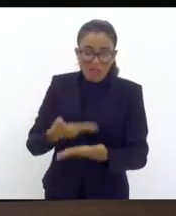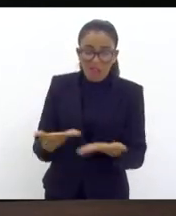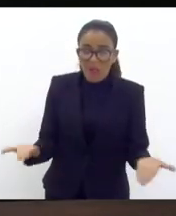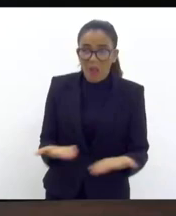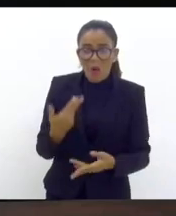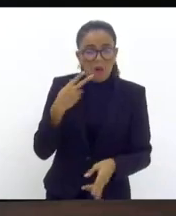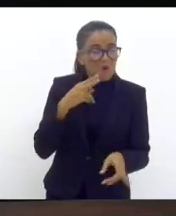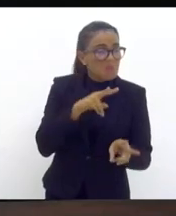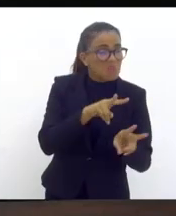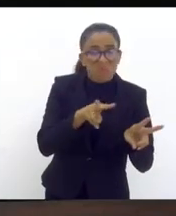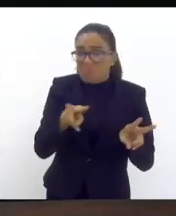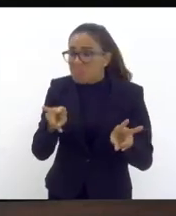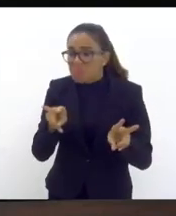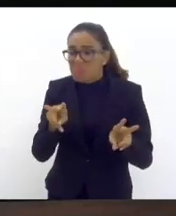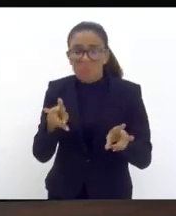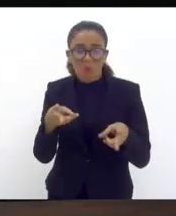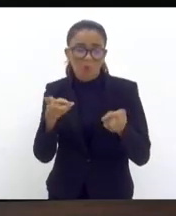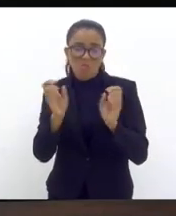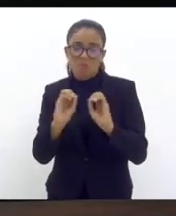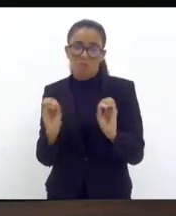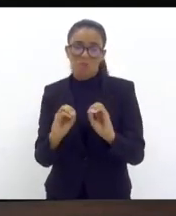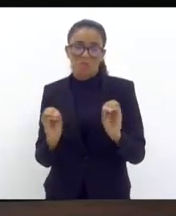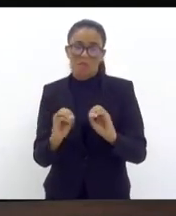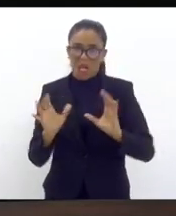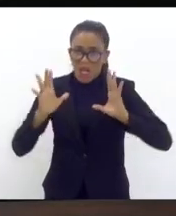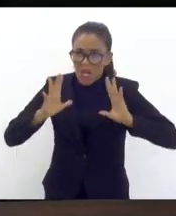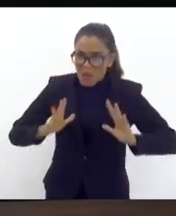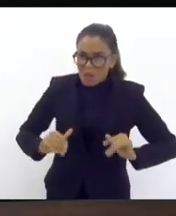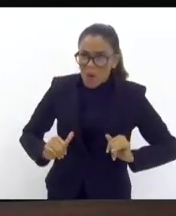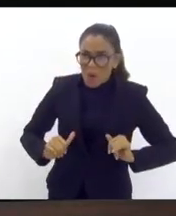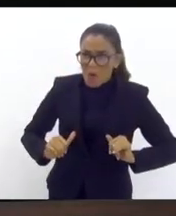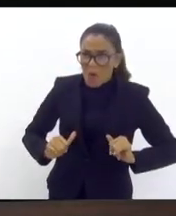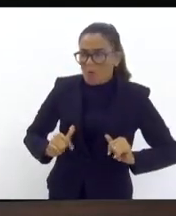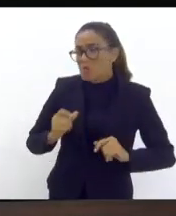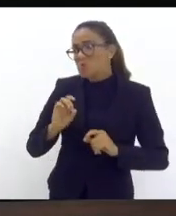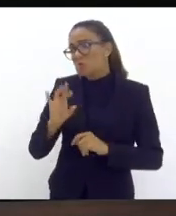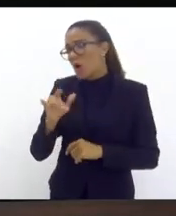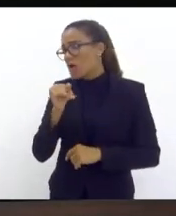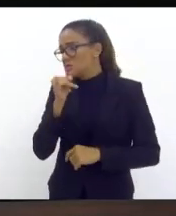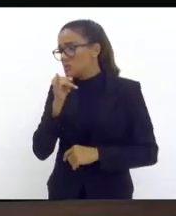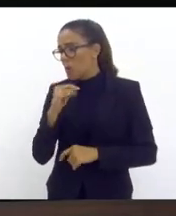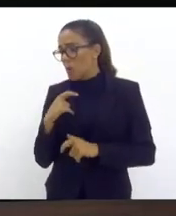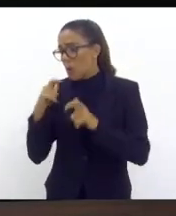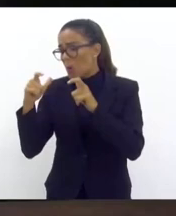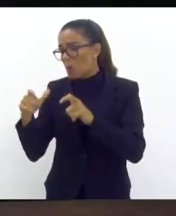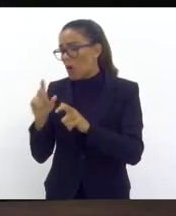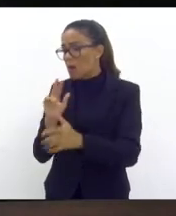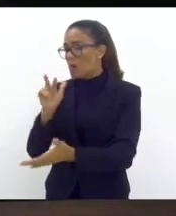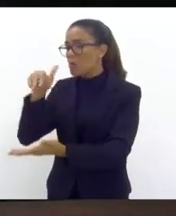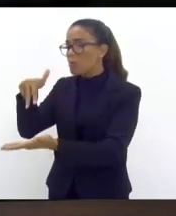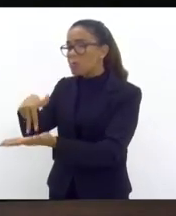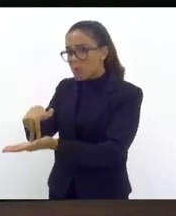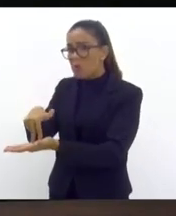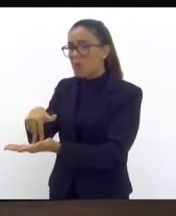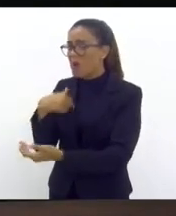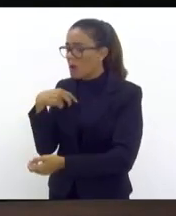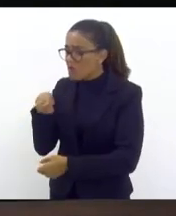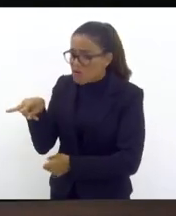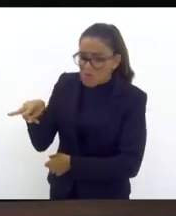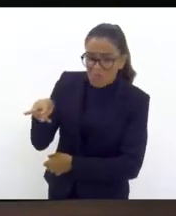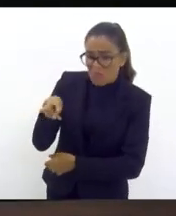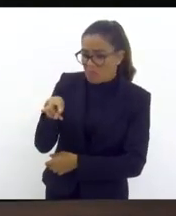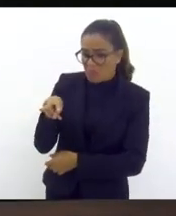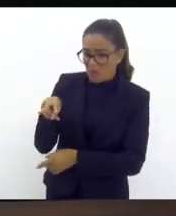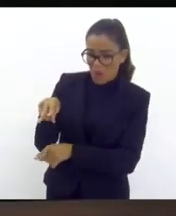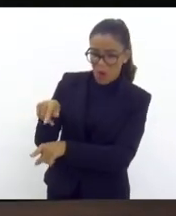eu não consegui enxergar só se de repente o ponto que eu fui da Baía de Guanabara ou de outras regiões da Baixada Fluminense